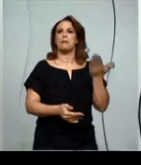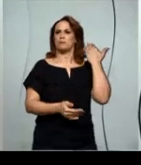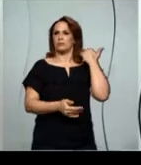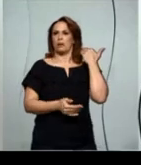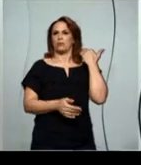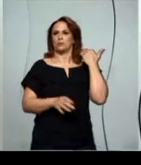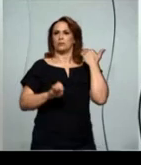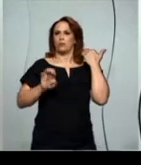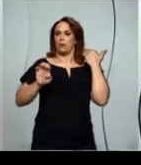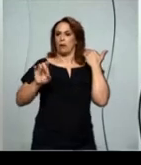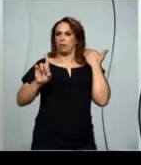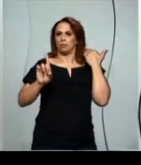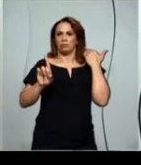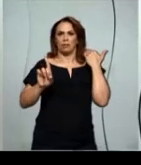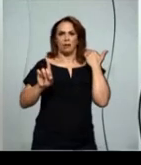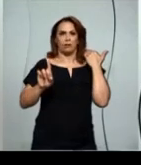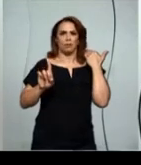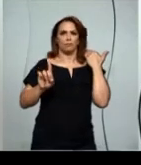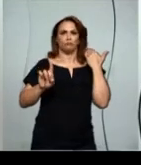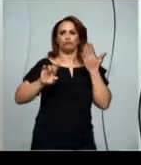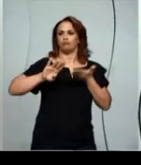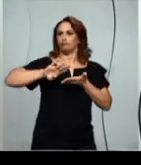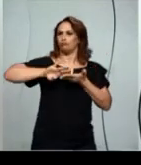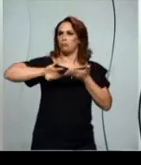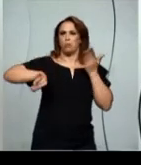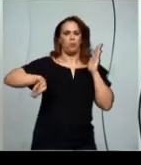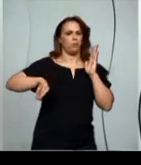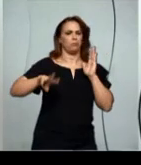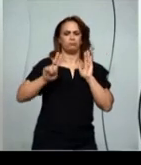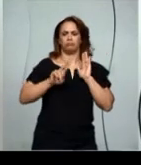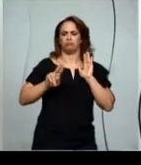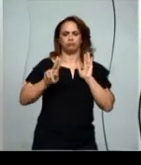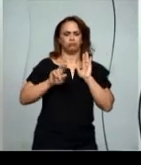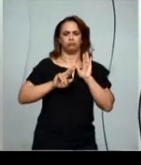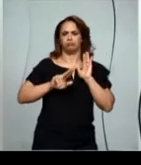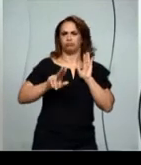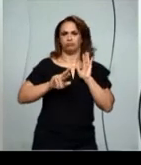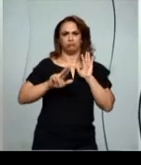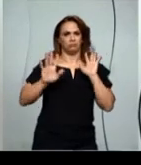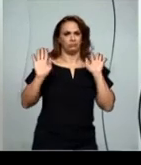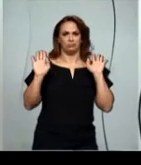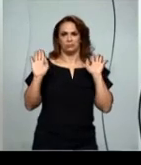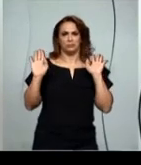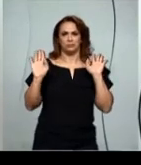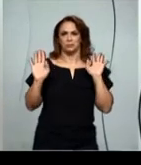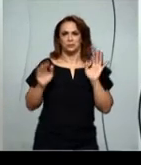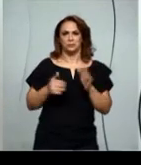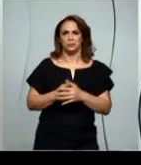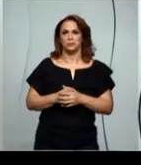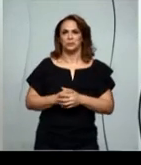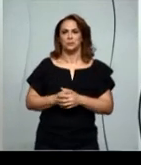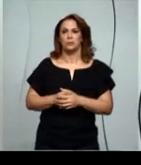certo? Então, está bem. Então, vimos aqui a forma